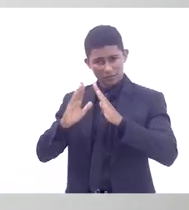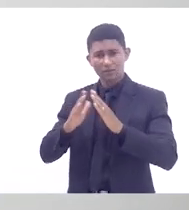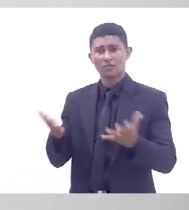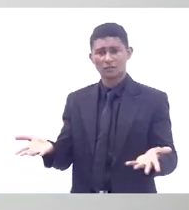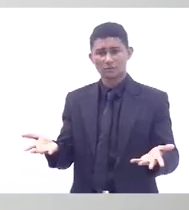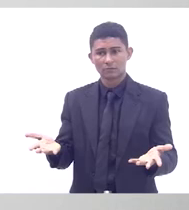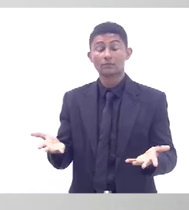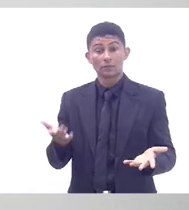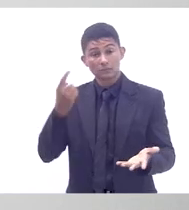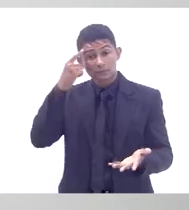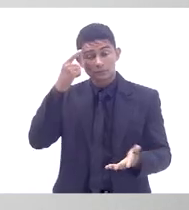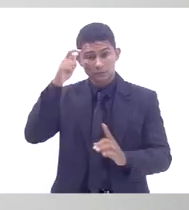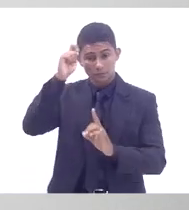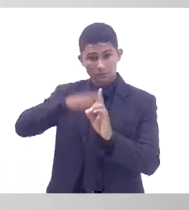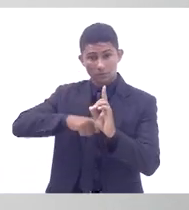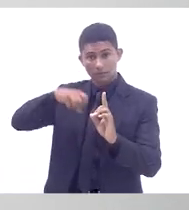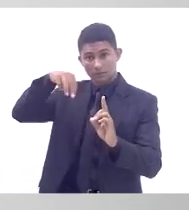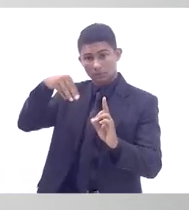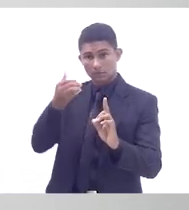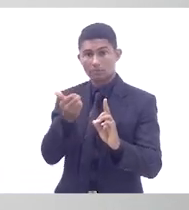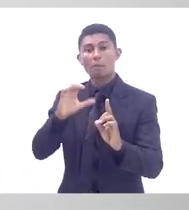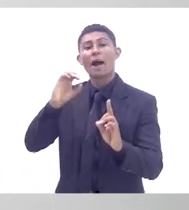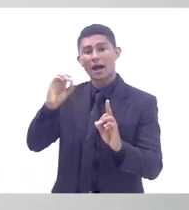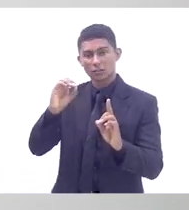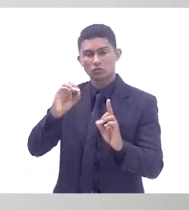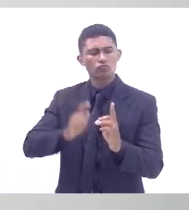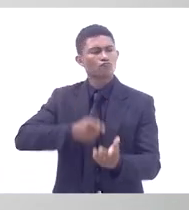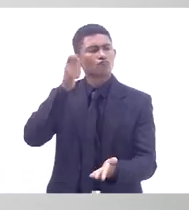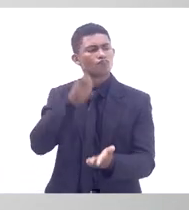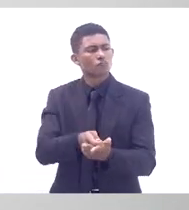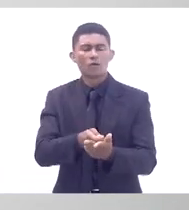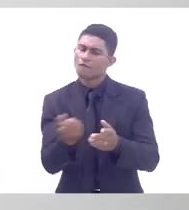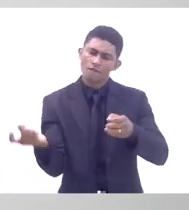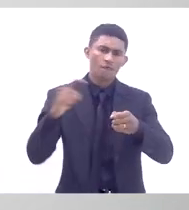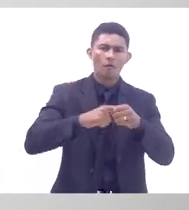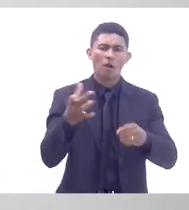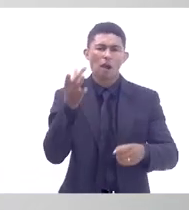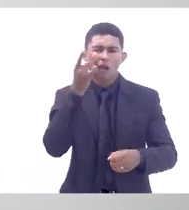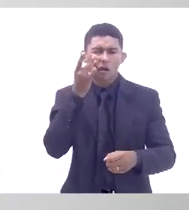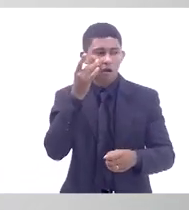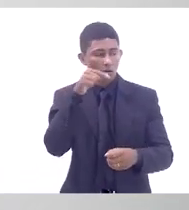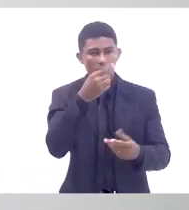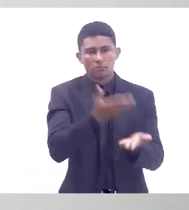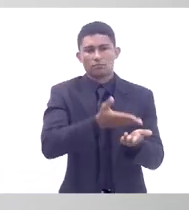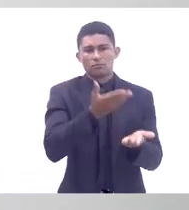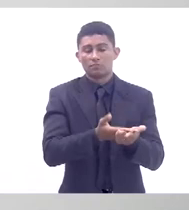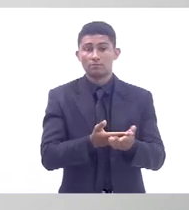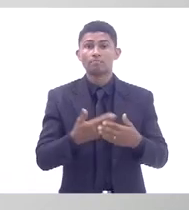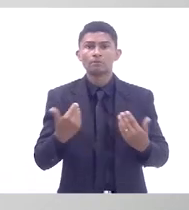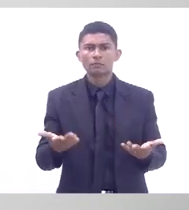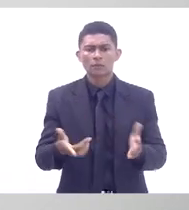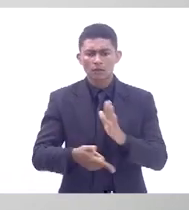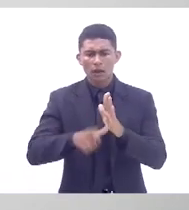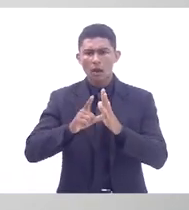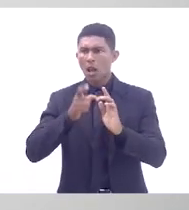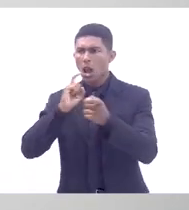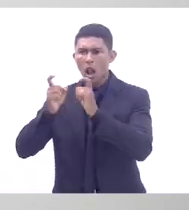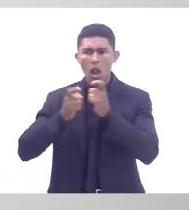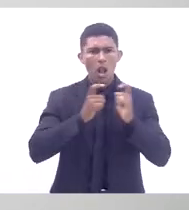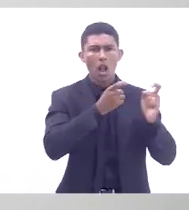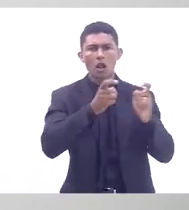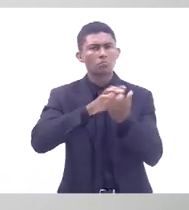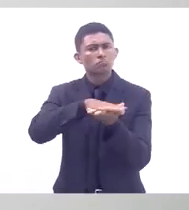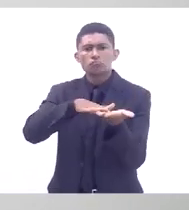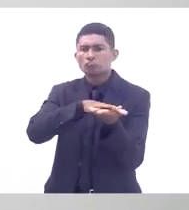que foi imposto em março com 100 porcento das atividades sem nenhuma discussão prévia no consuni